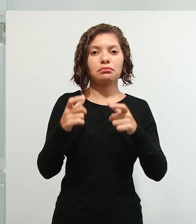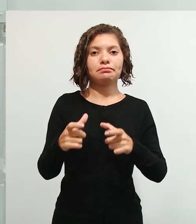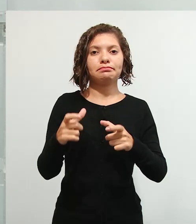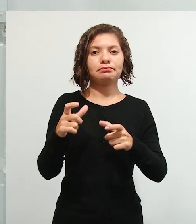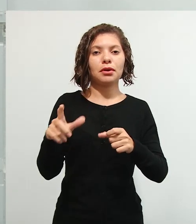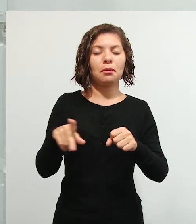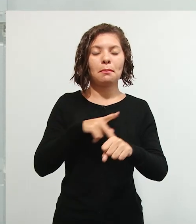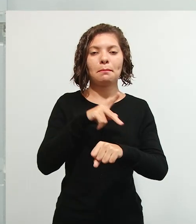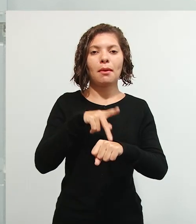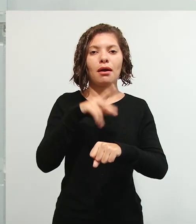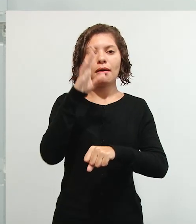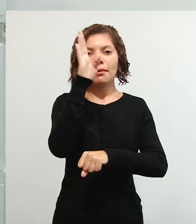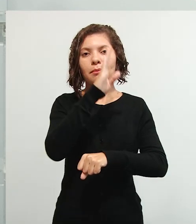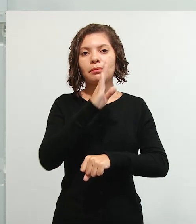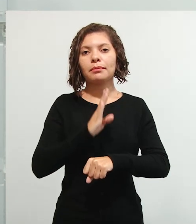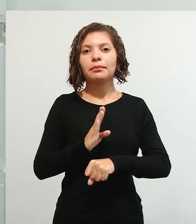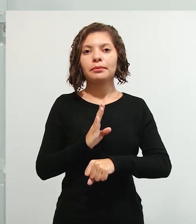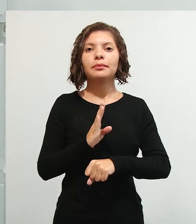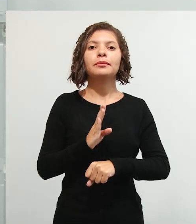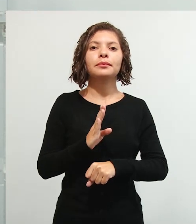população brasileira, né,